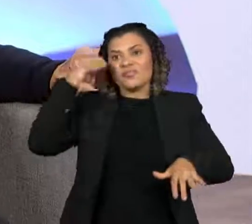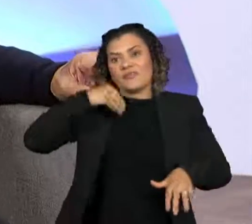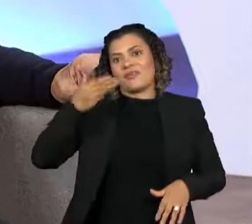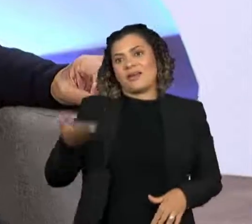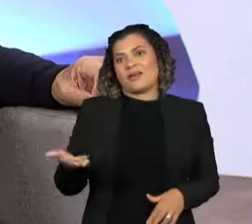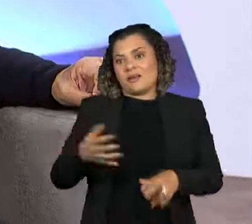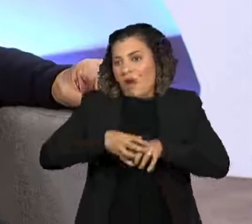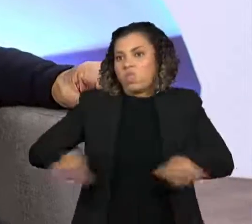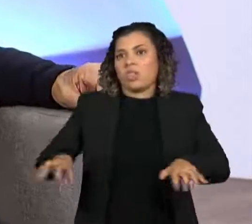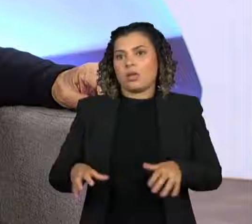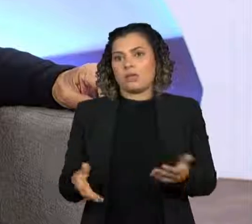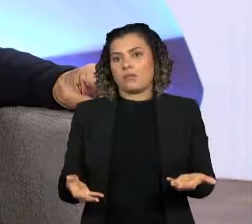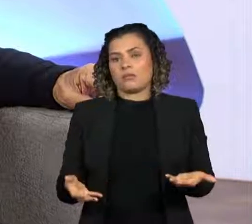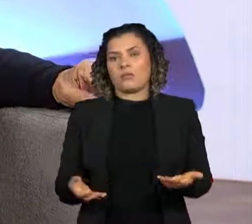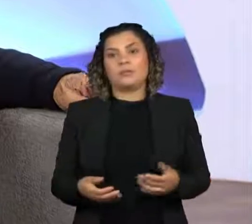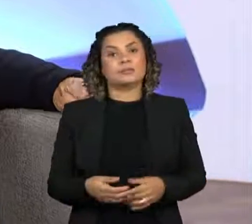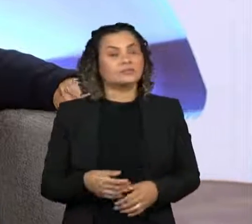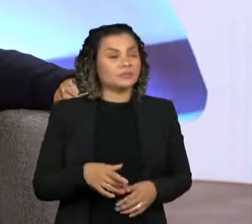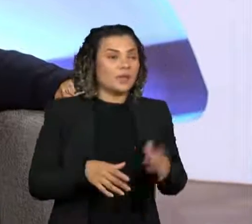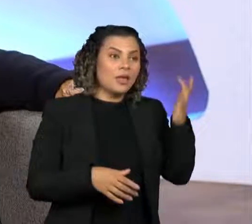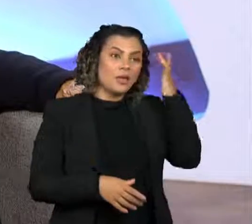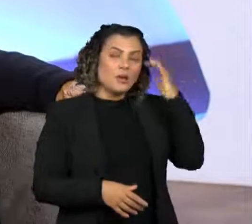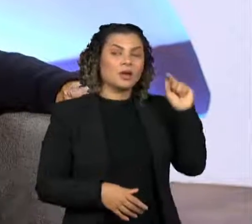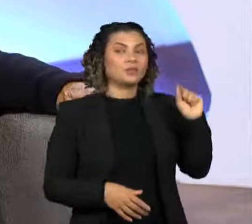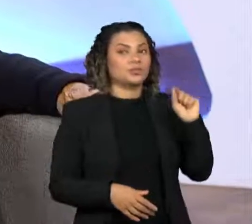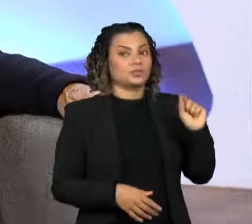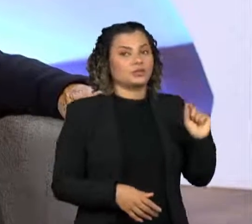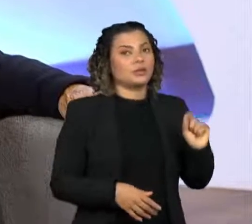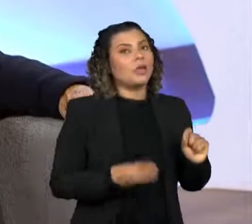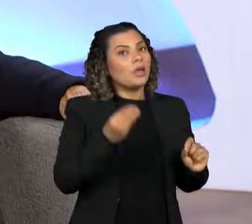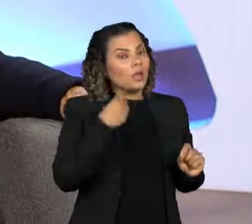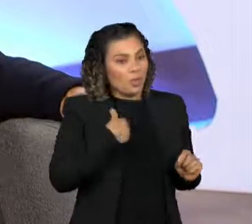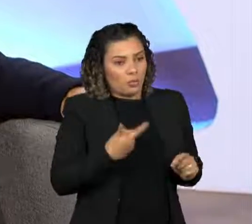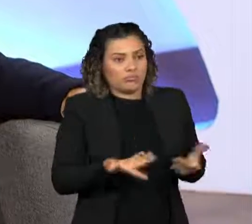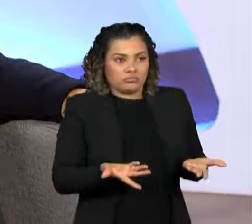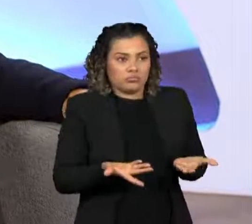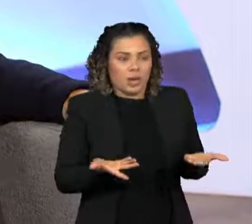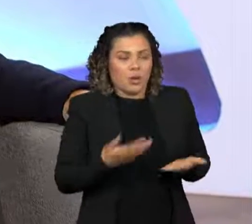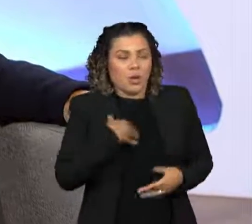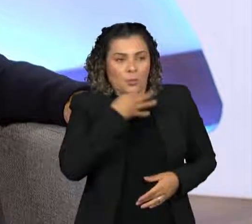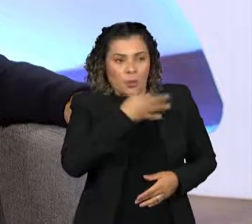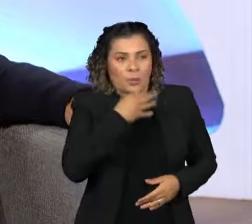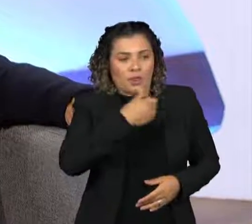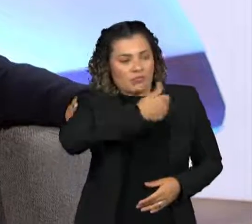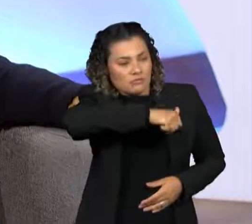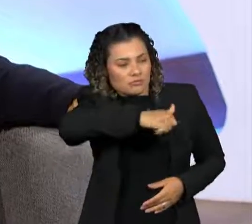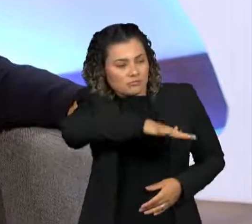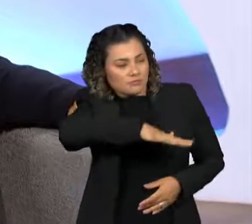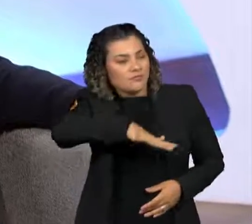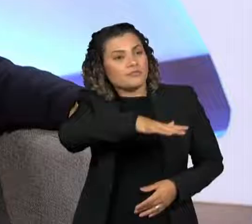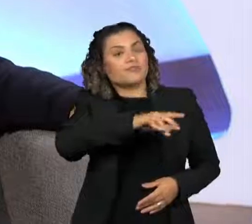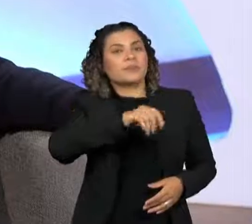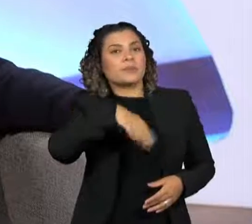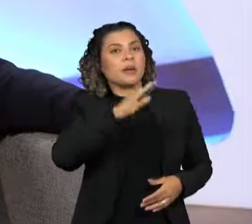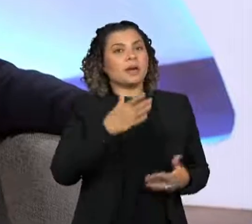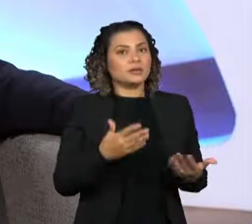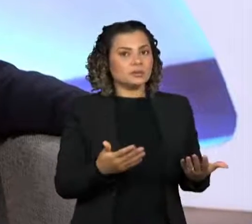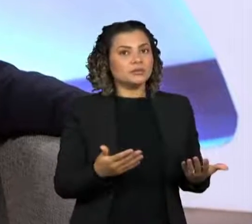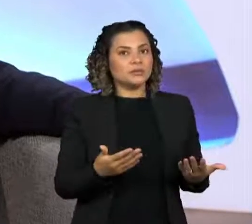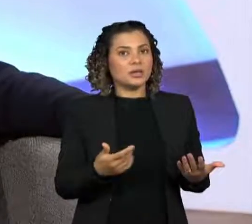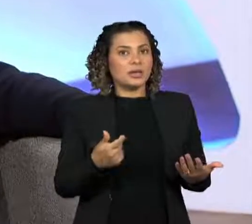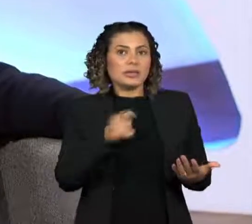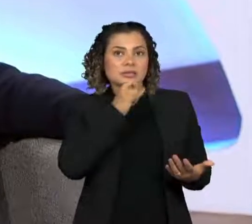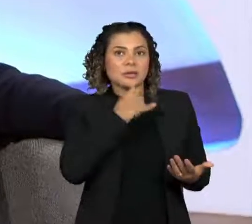eu acho que nós vivemos uma conjuntura, eu vou examinar agora pelo lado perdedor,